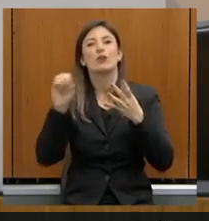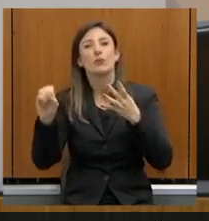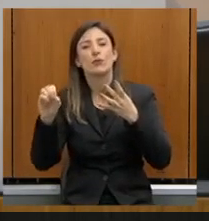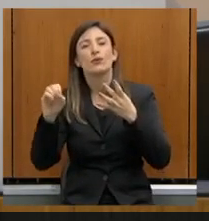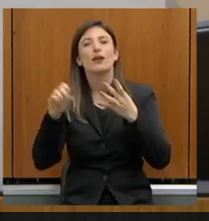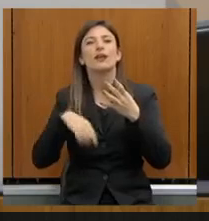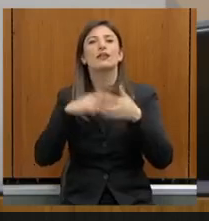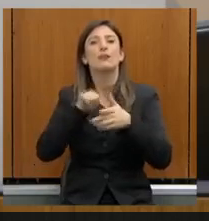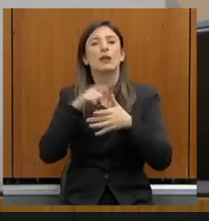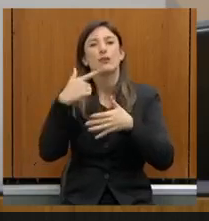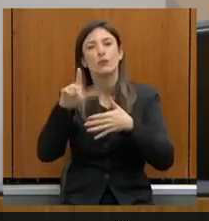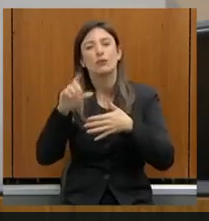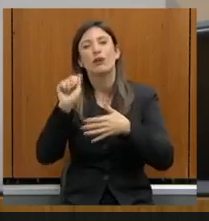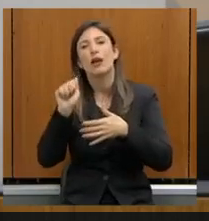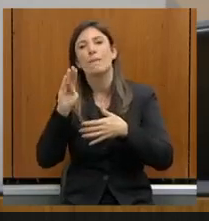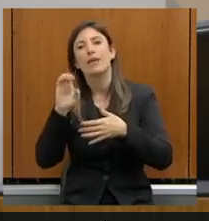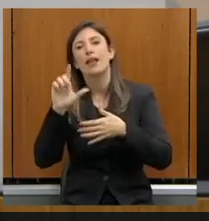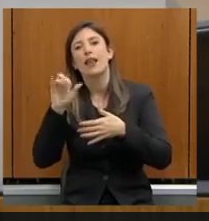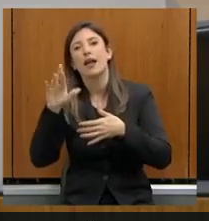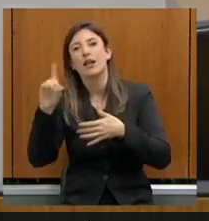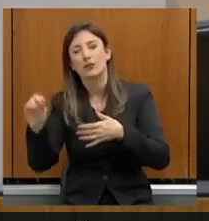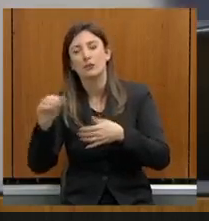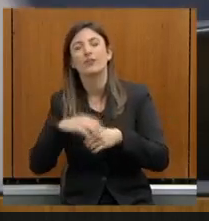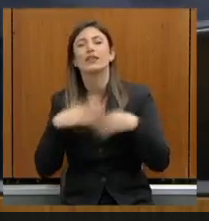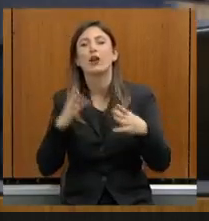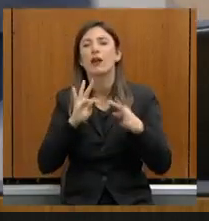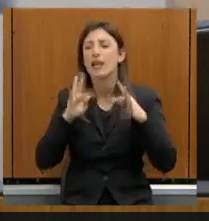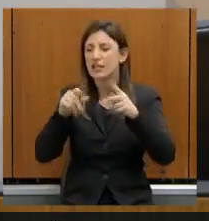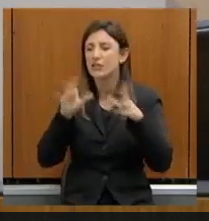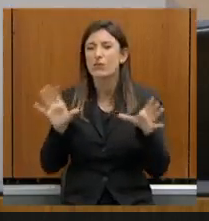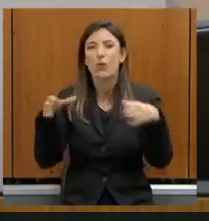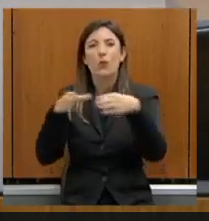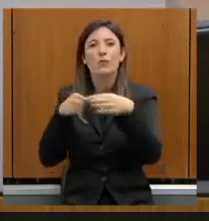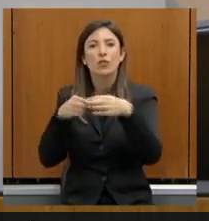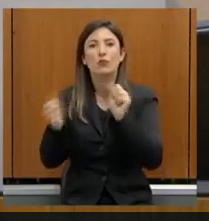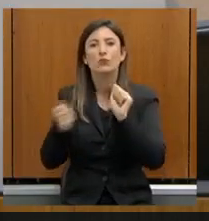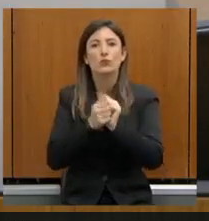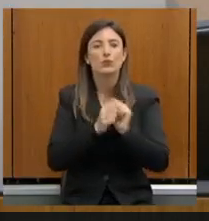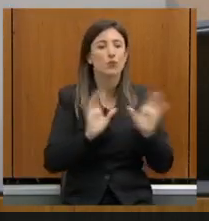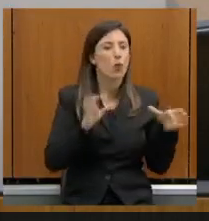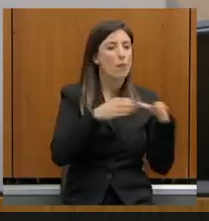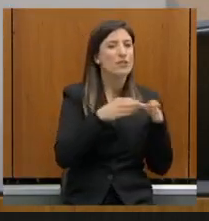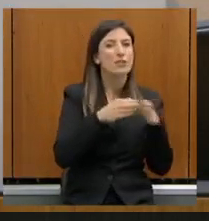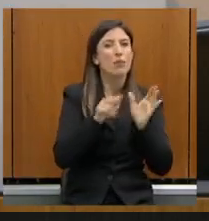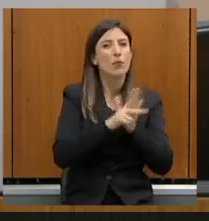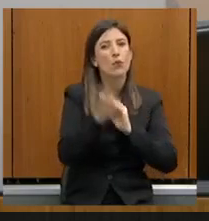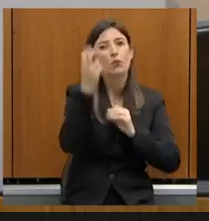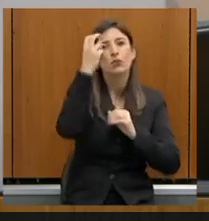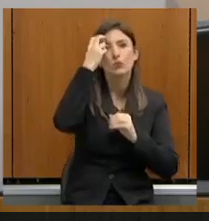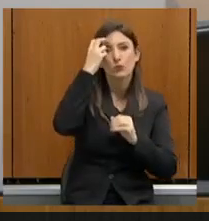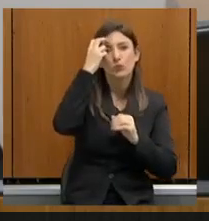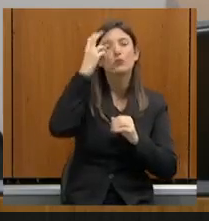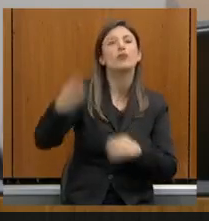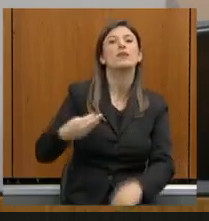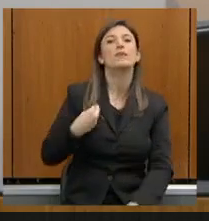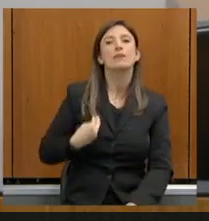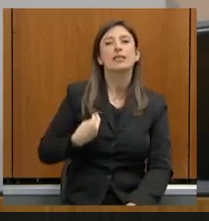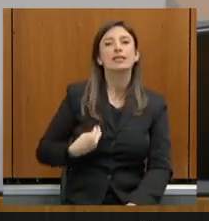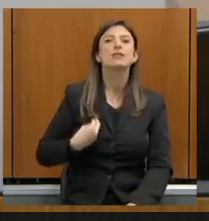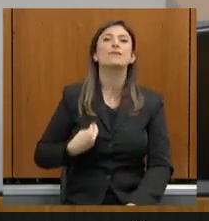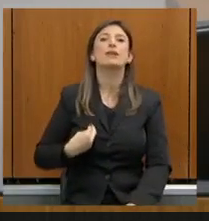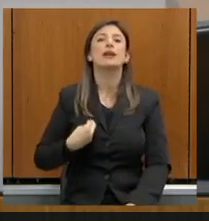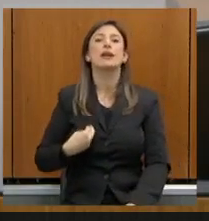Lucida. São estas comissões juntamente com a nossa Comissão de Cultura, participando e